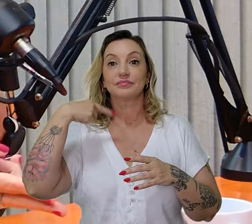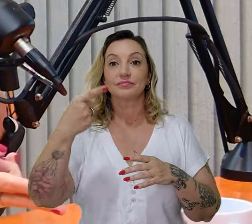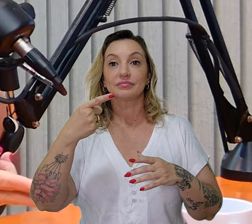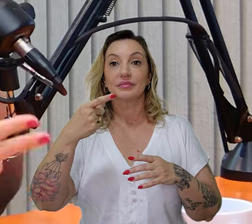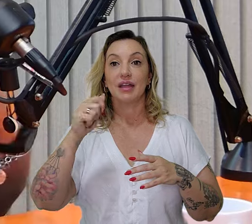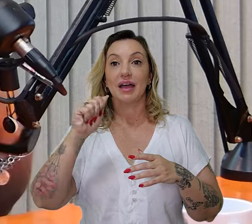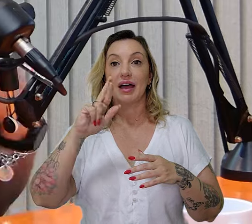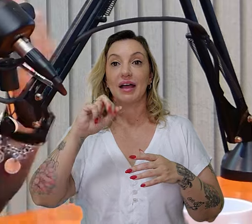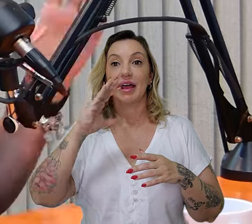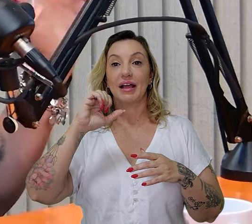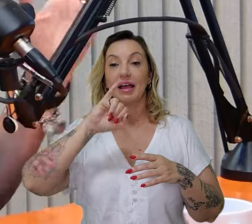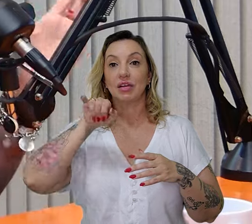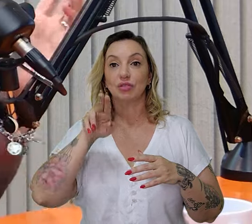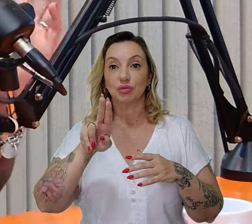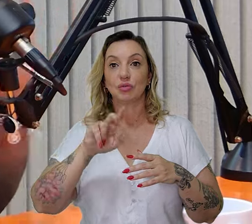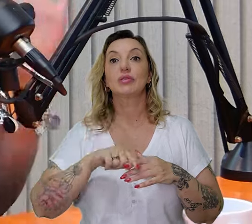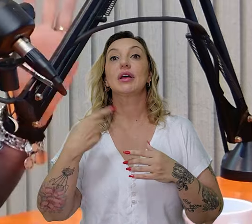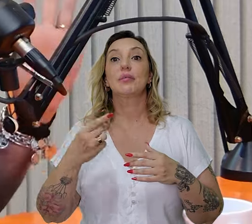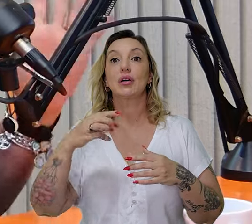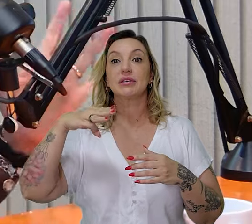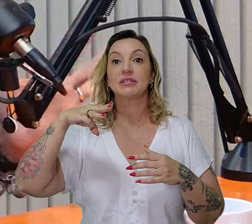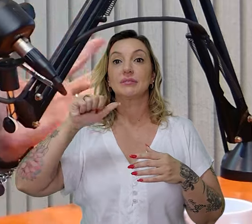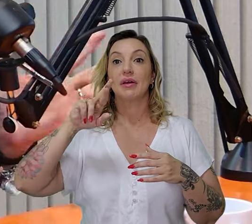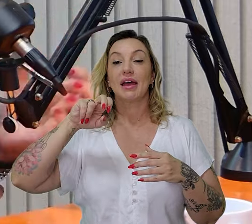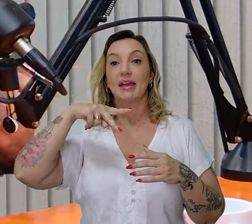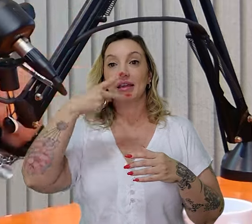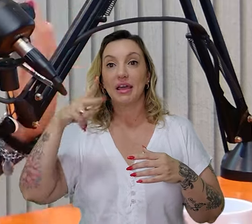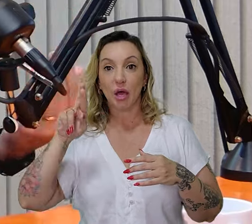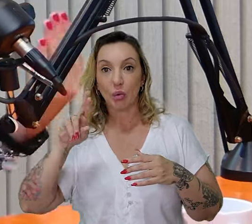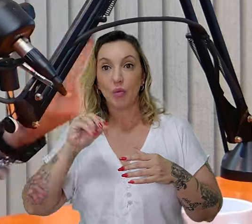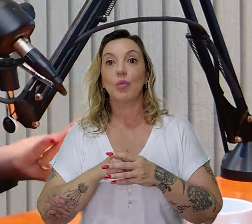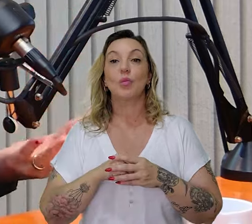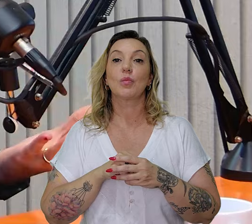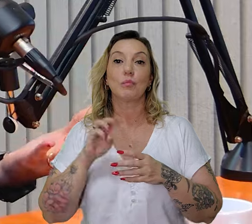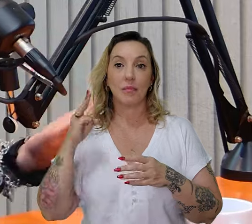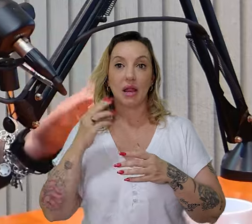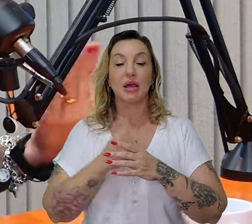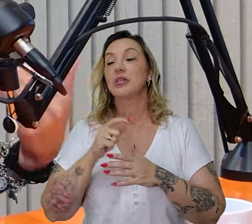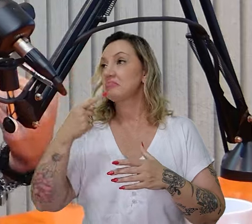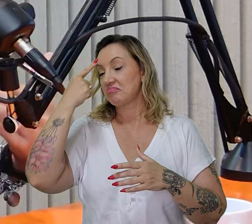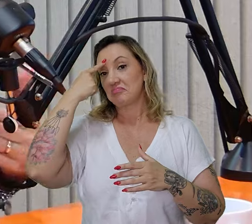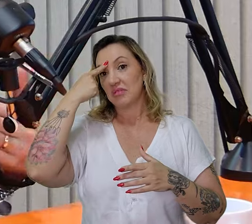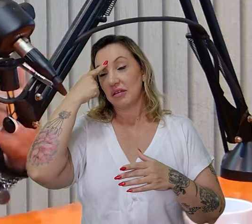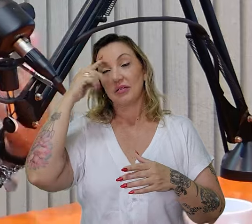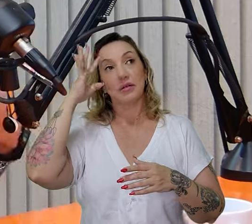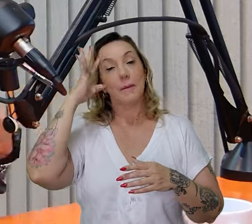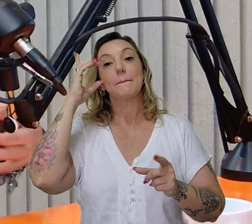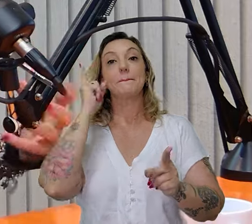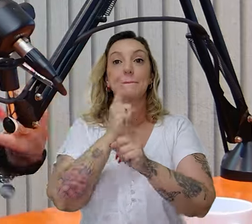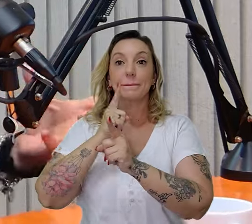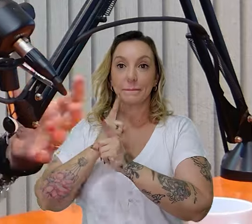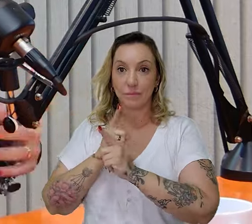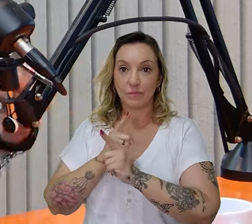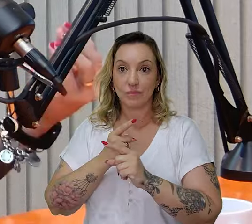Maranhão uau e assim tô indo para lugares que eu nunca imaginei que eu fosse encontrar eh J porque a gente sai